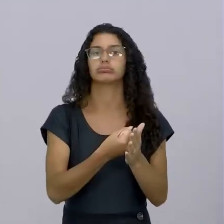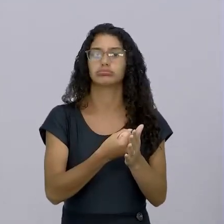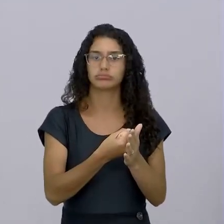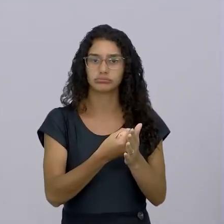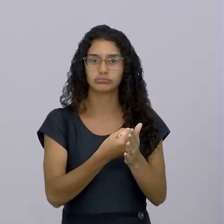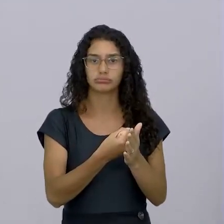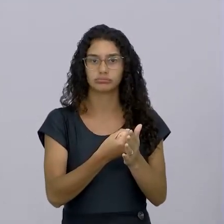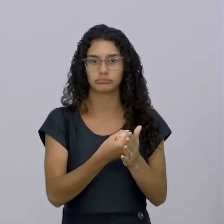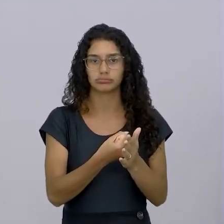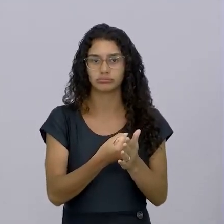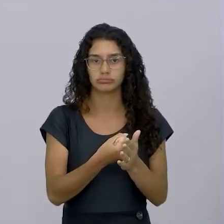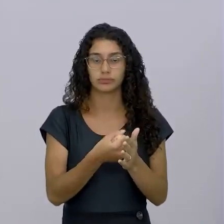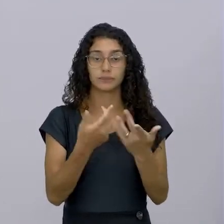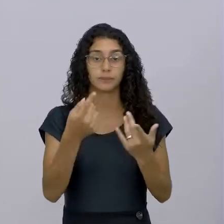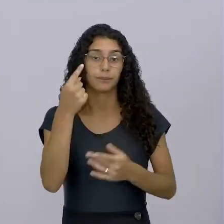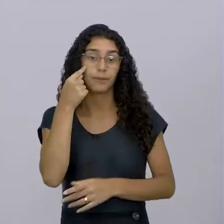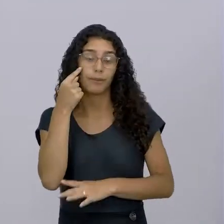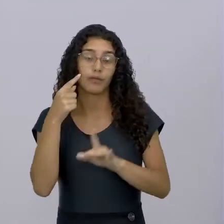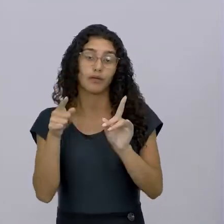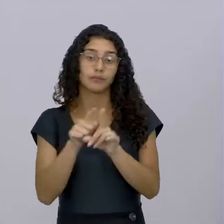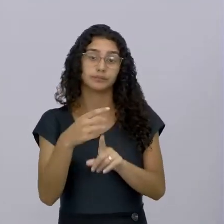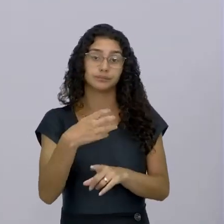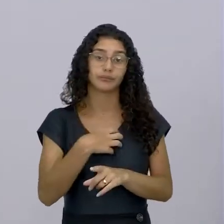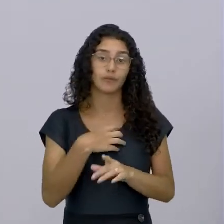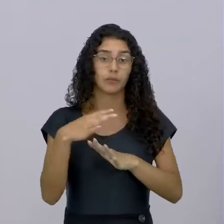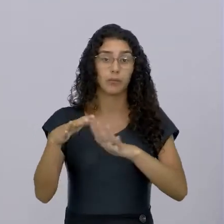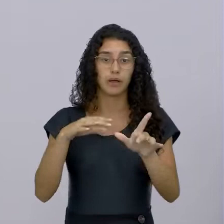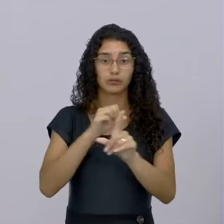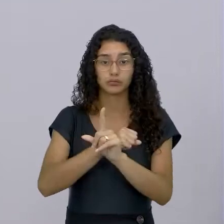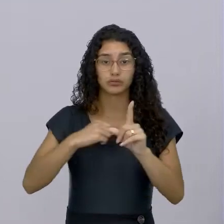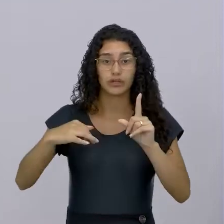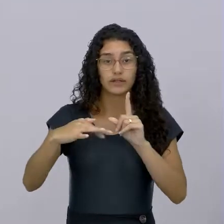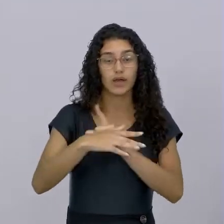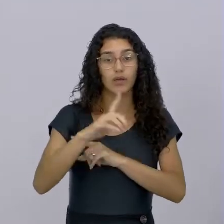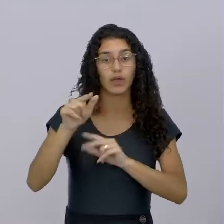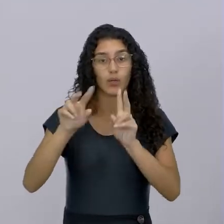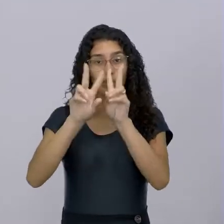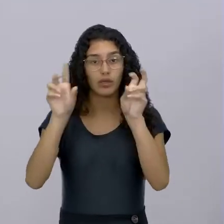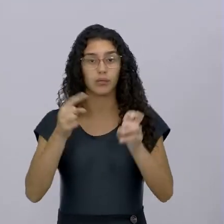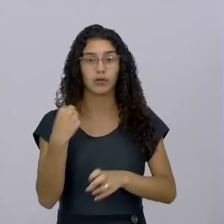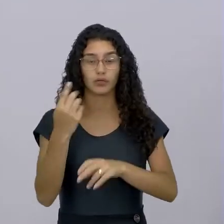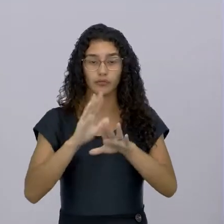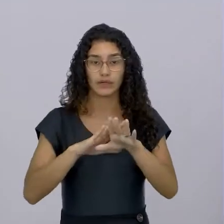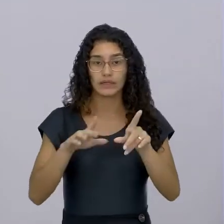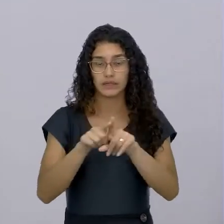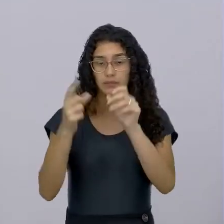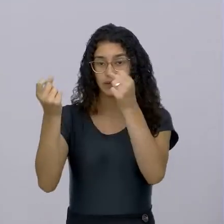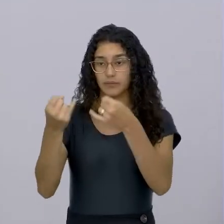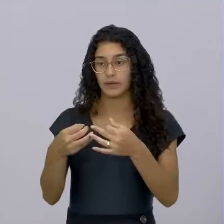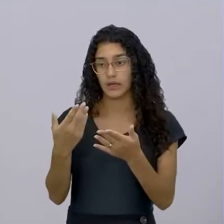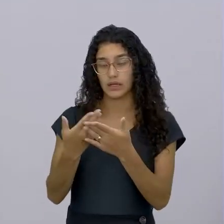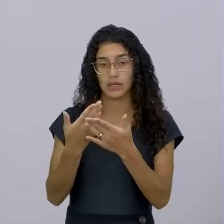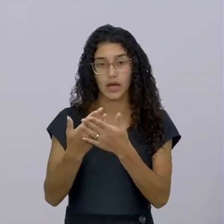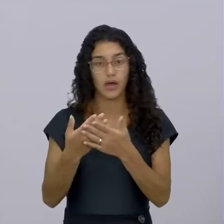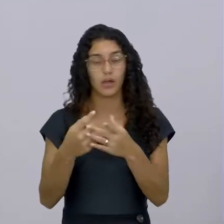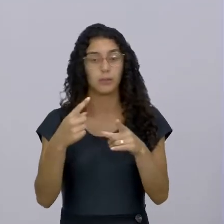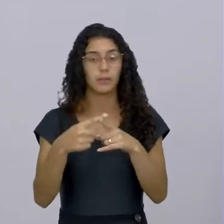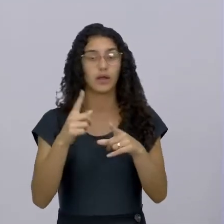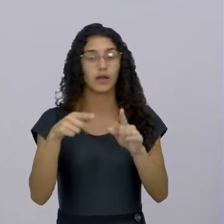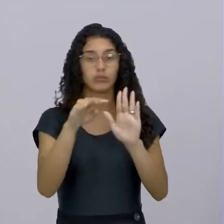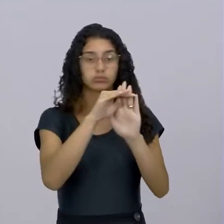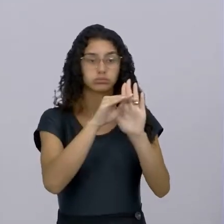aprovada, né? Então, pensando no caso dos movimentos sociais, que é um assunto que nós vamos falar também nessa aula, porque é um